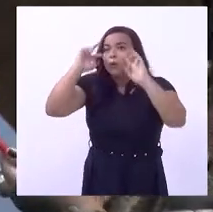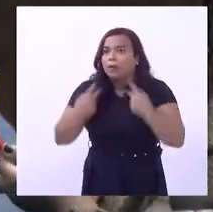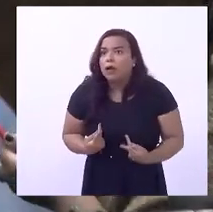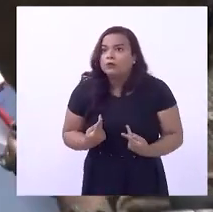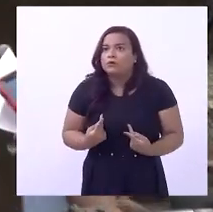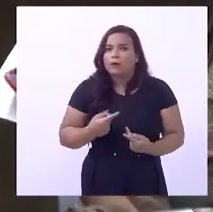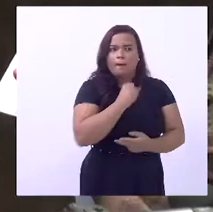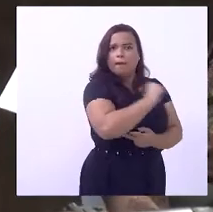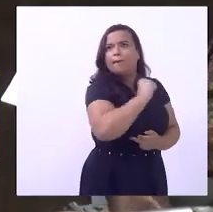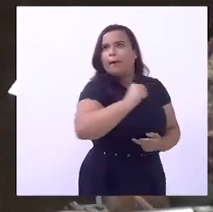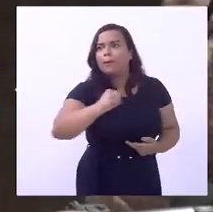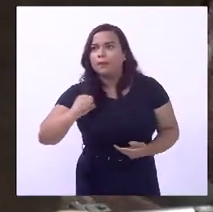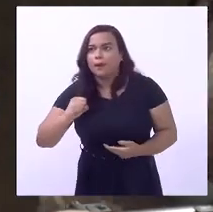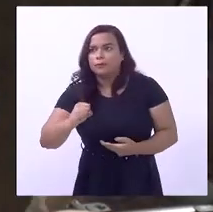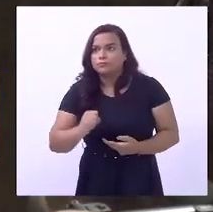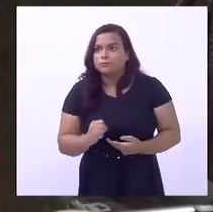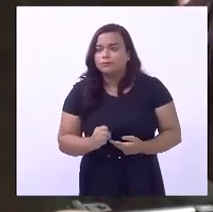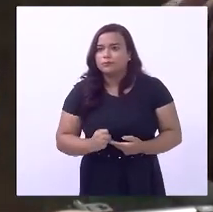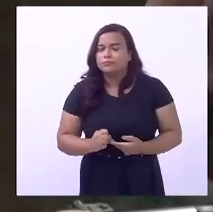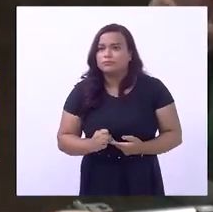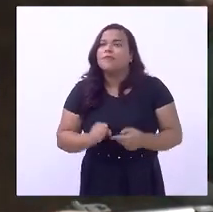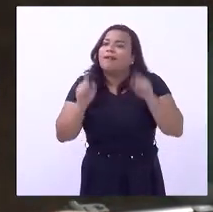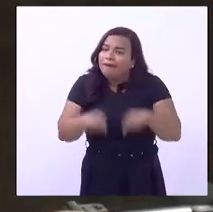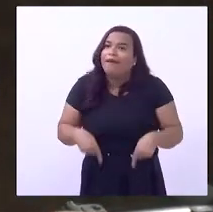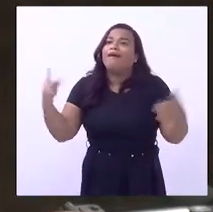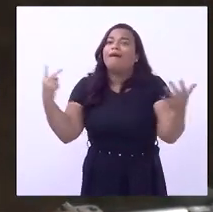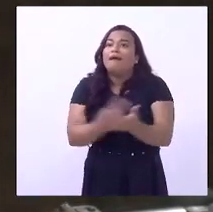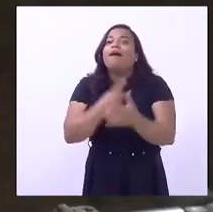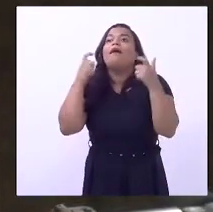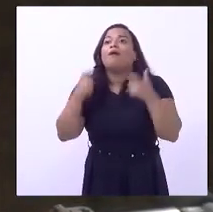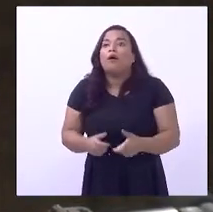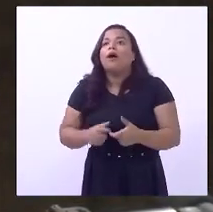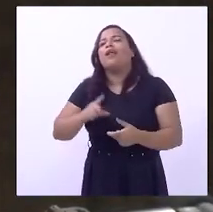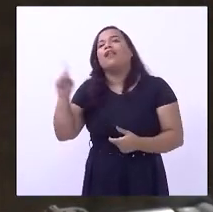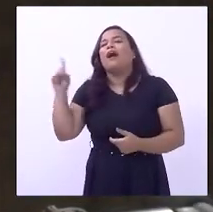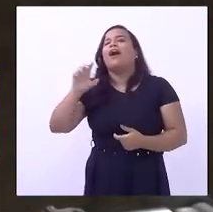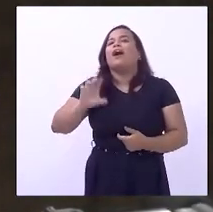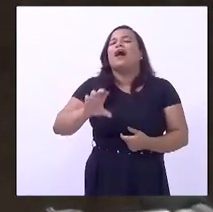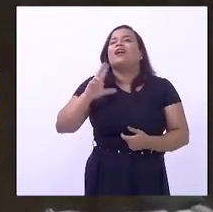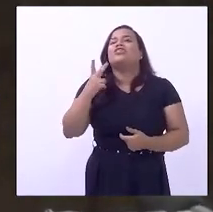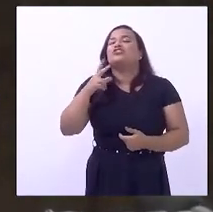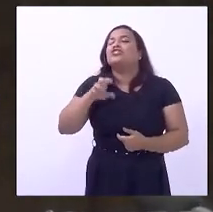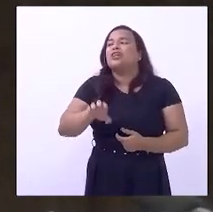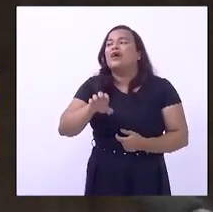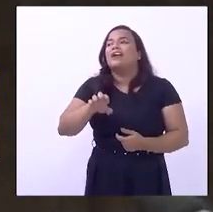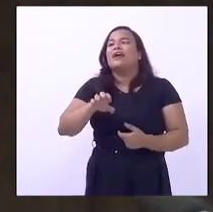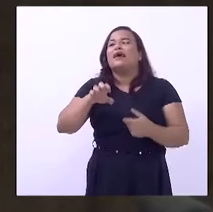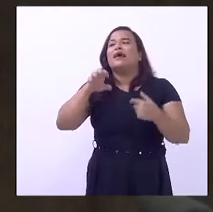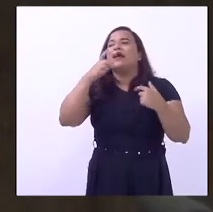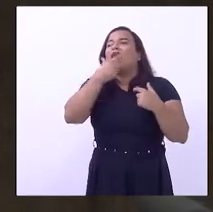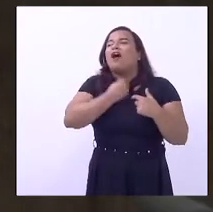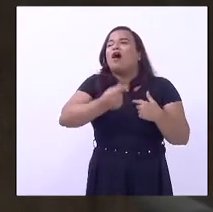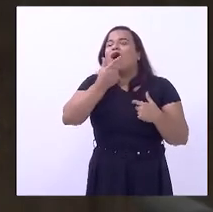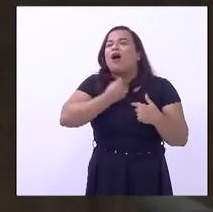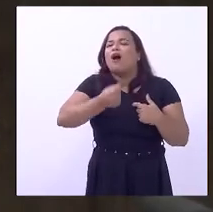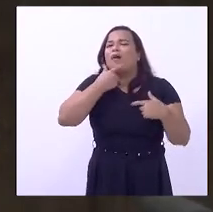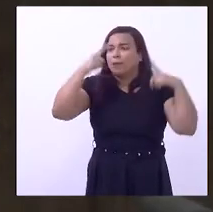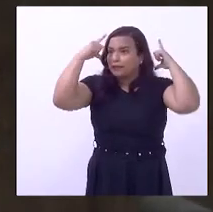Genocídio é o que aconteceu quando Che Guevara resolveu assassinar